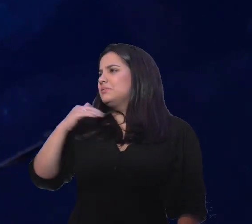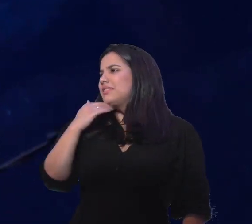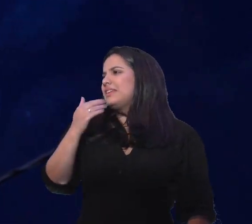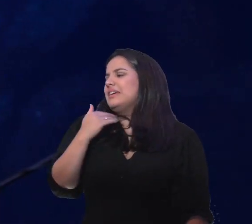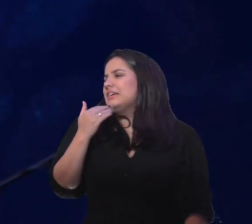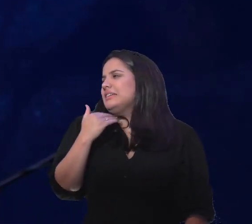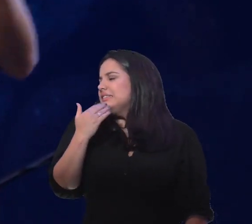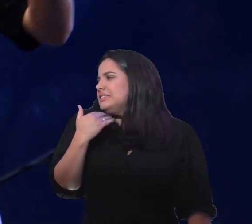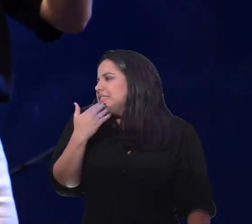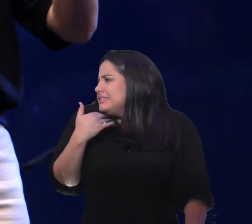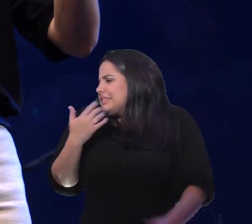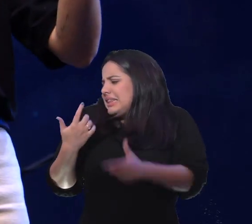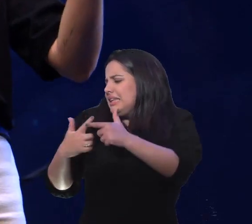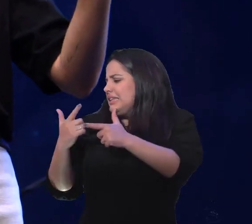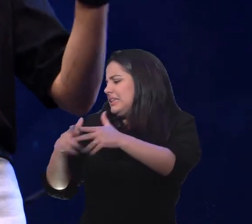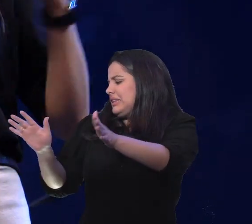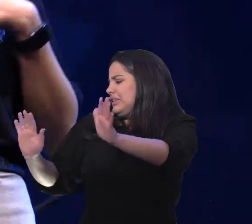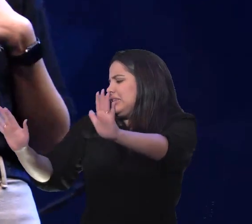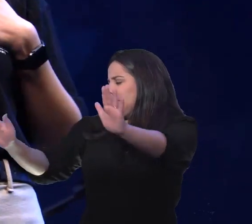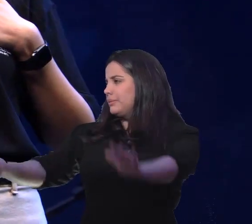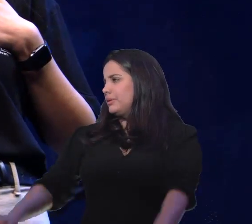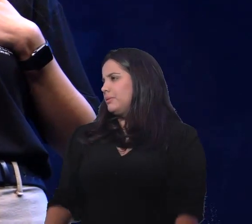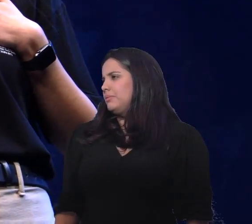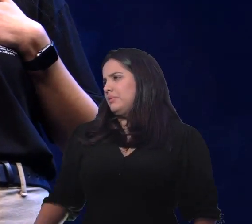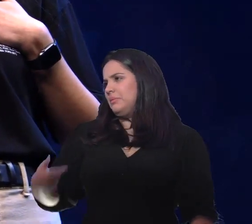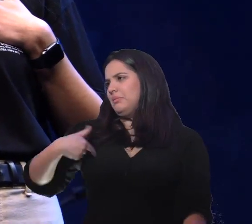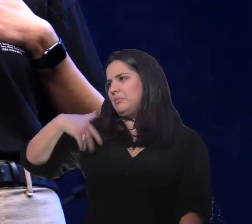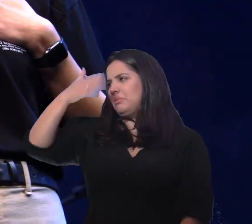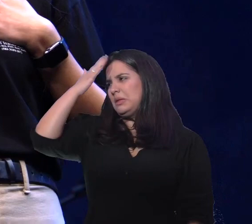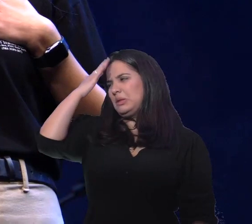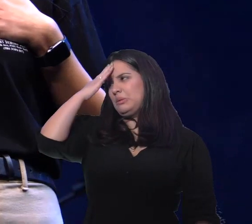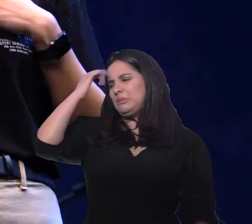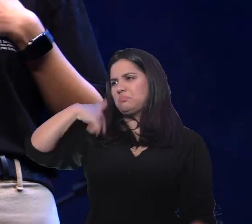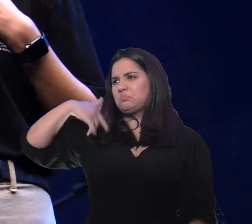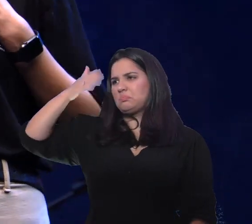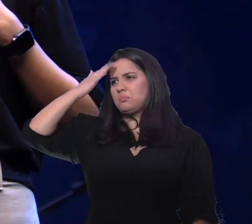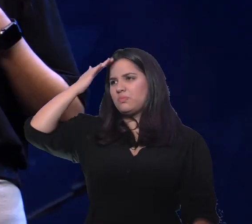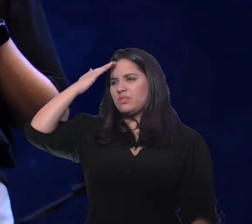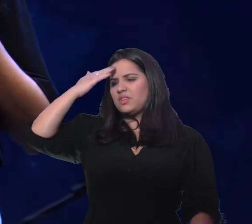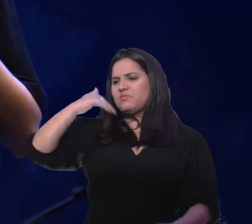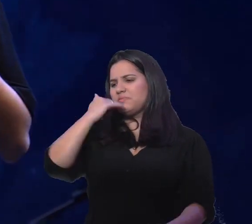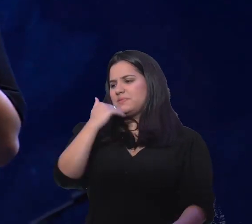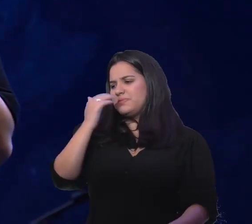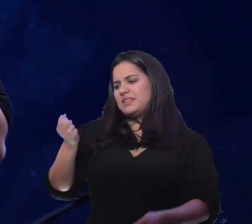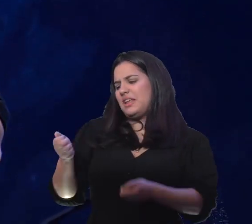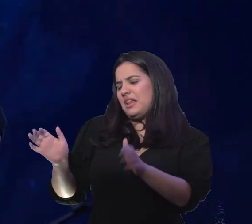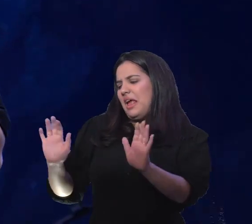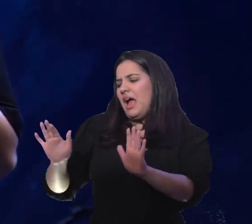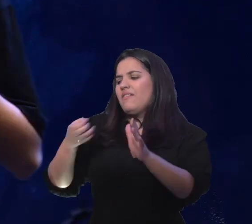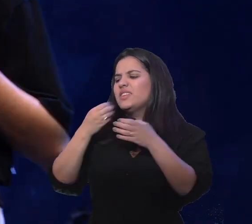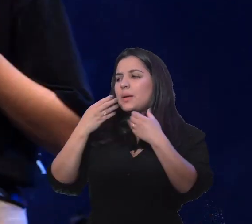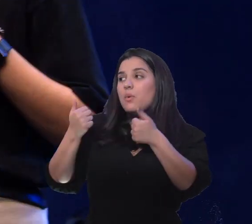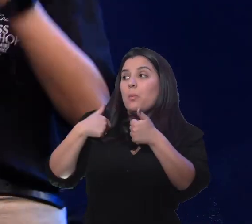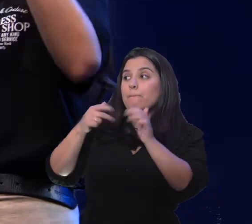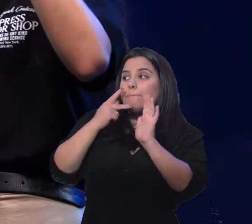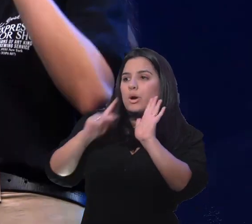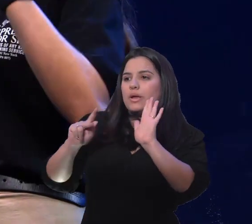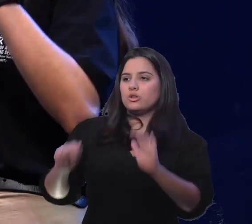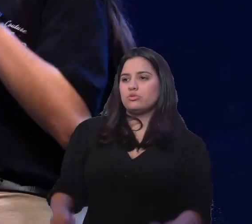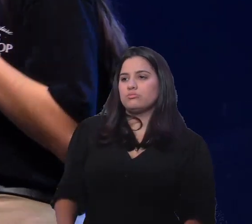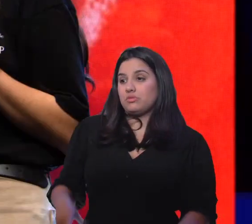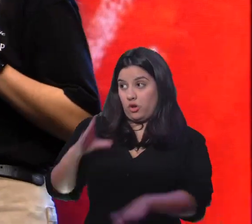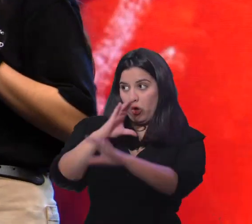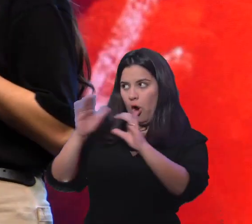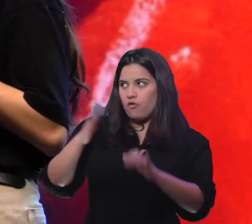nada. Fica tranquilo, eu sei o que eu tô fazendo. Não vai dar nada, vai dar bom, prometo.